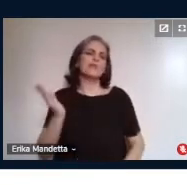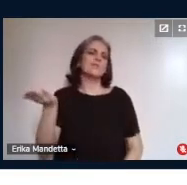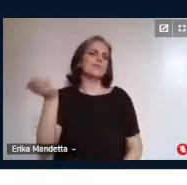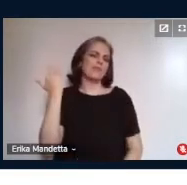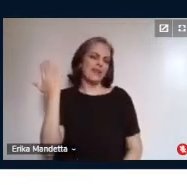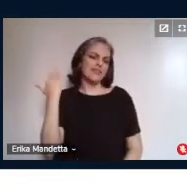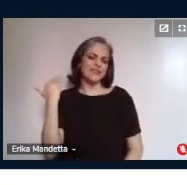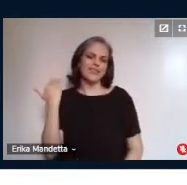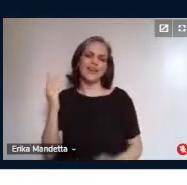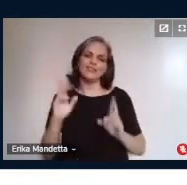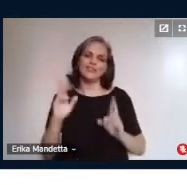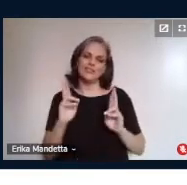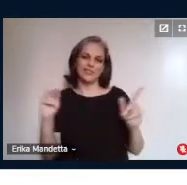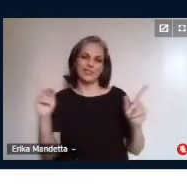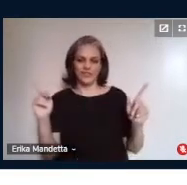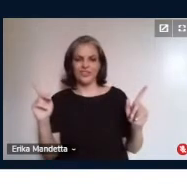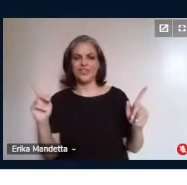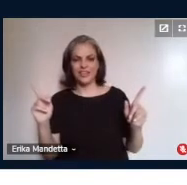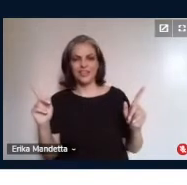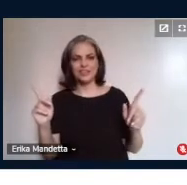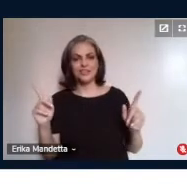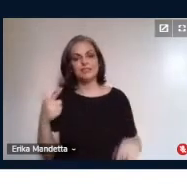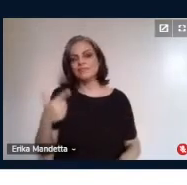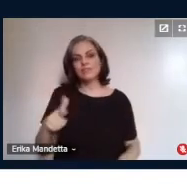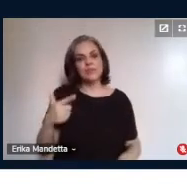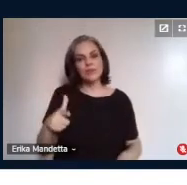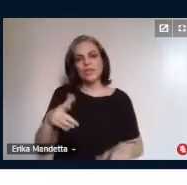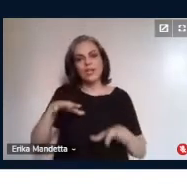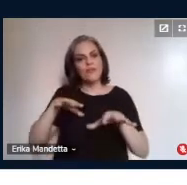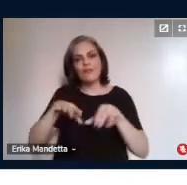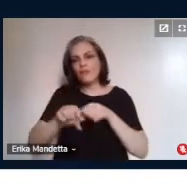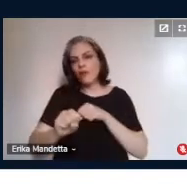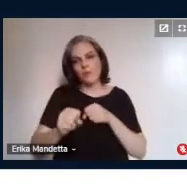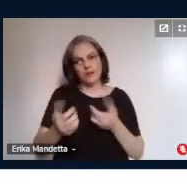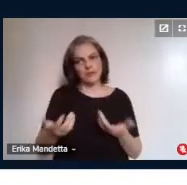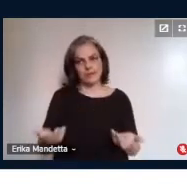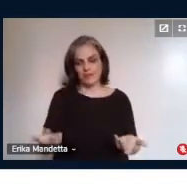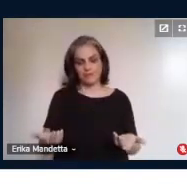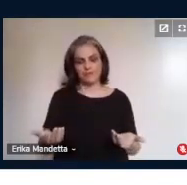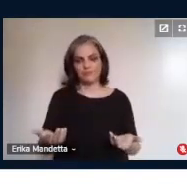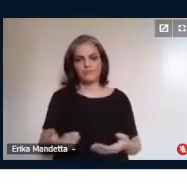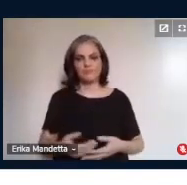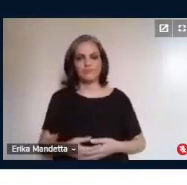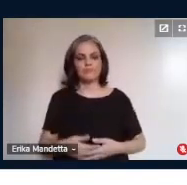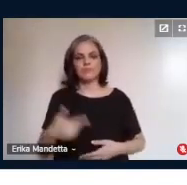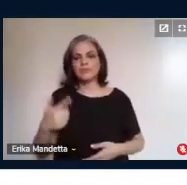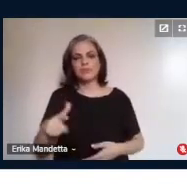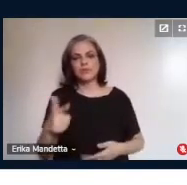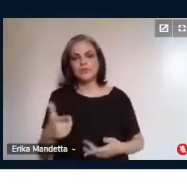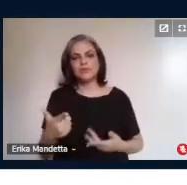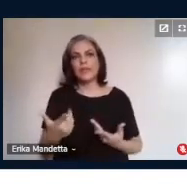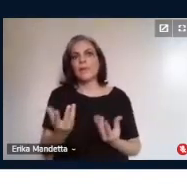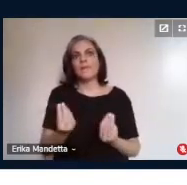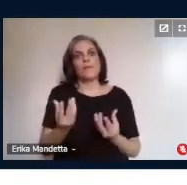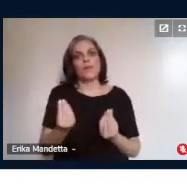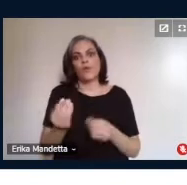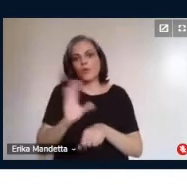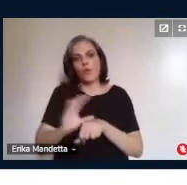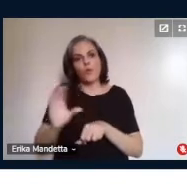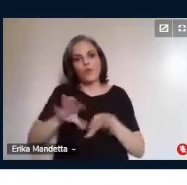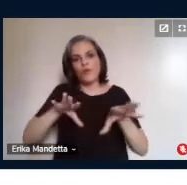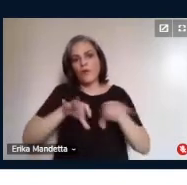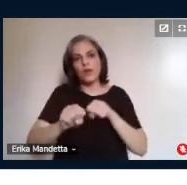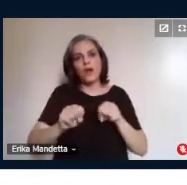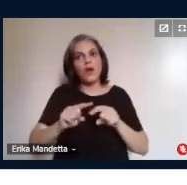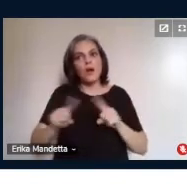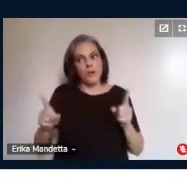a gente não tinha formação, não tinha muita formação. Hoje já temos bem